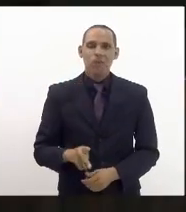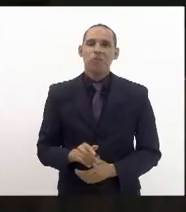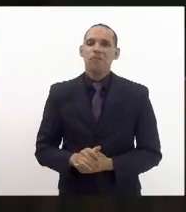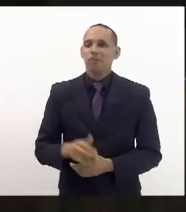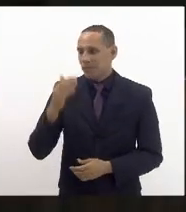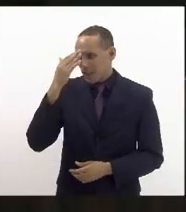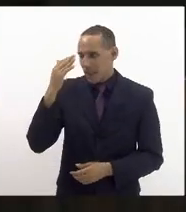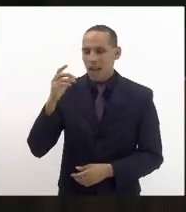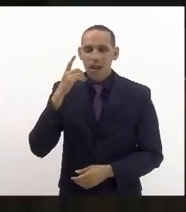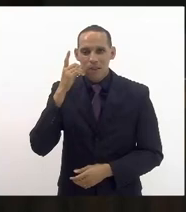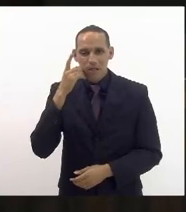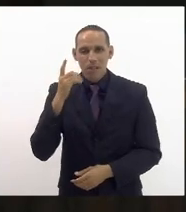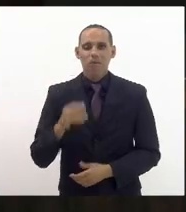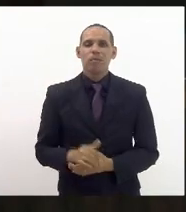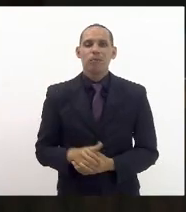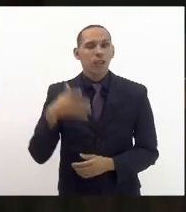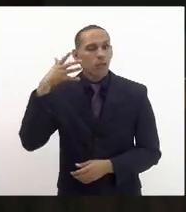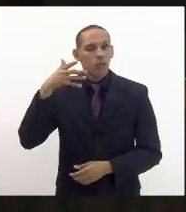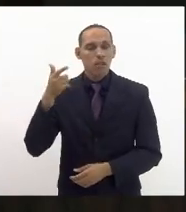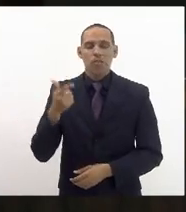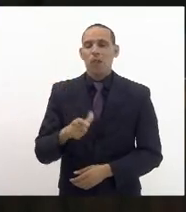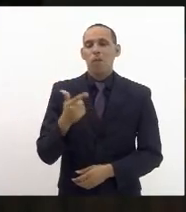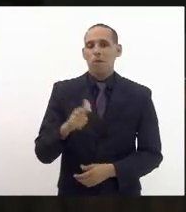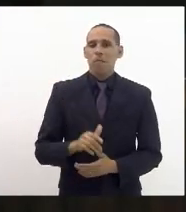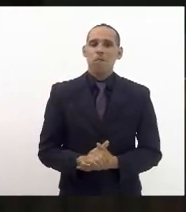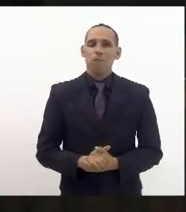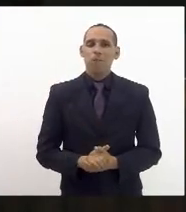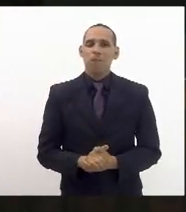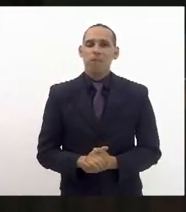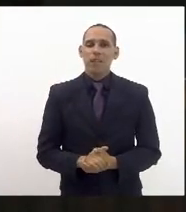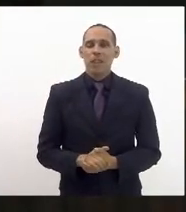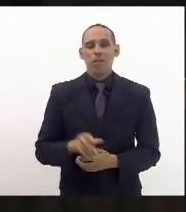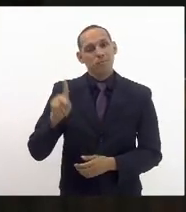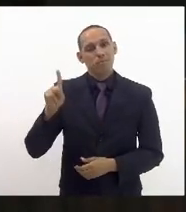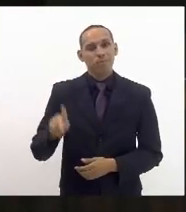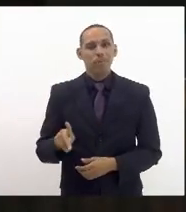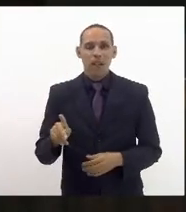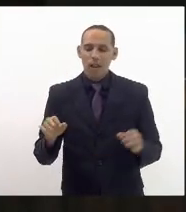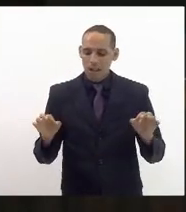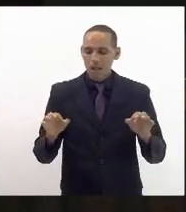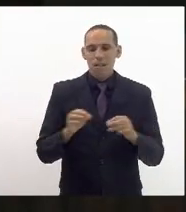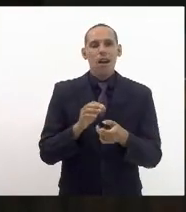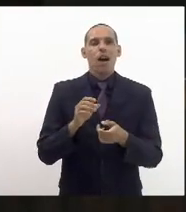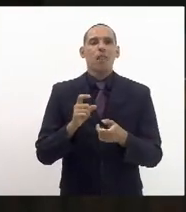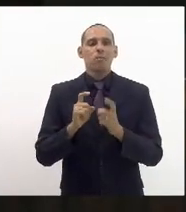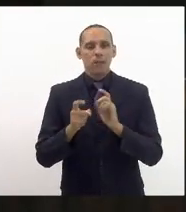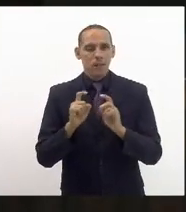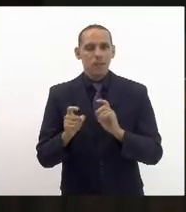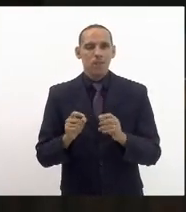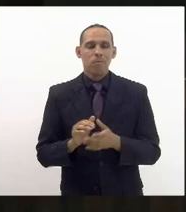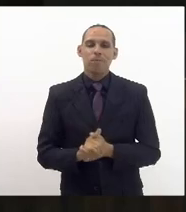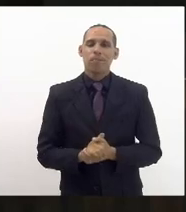Obrigado, deputado. Não havendo mais oradores inscritos, a presidência declara encerrada a presente